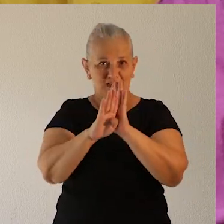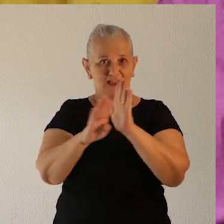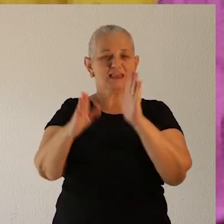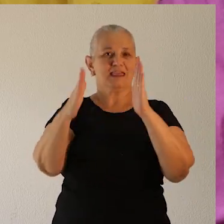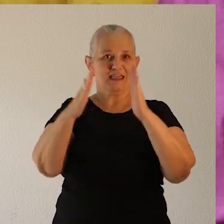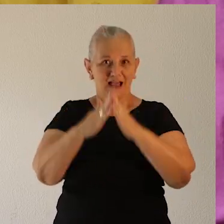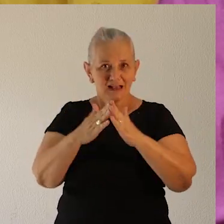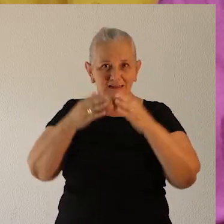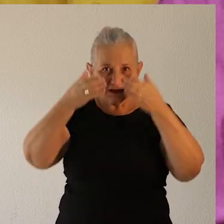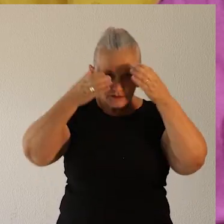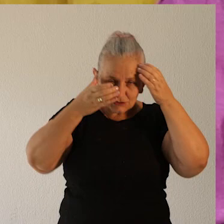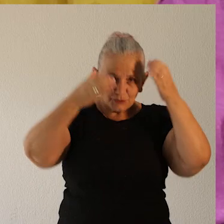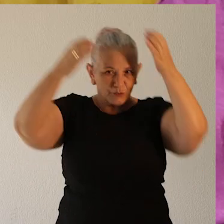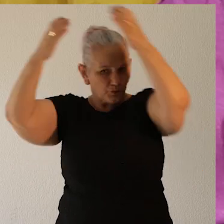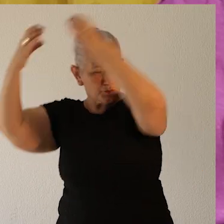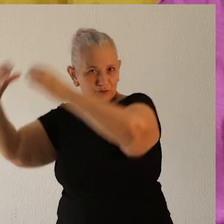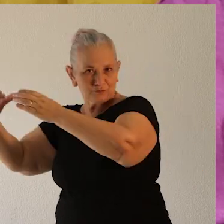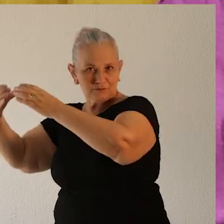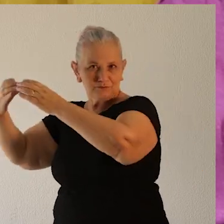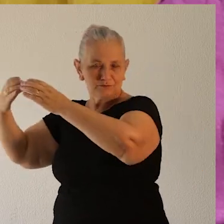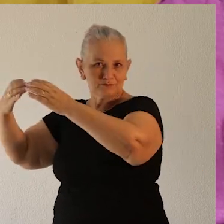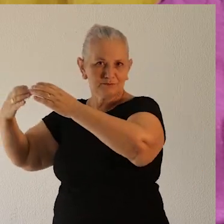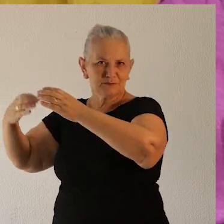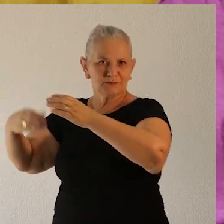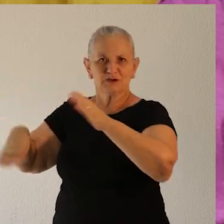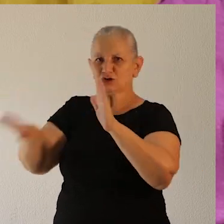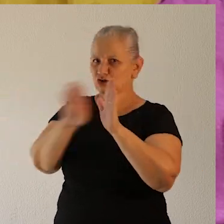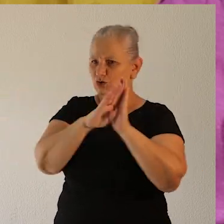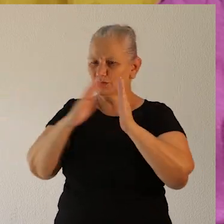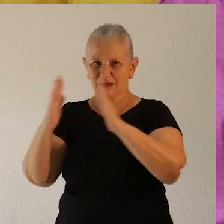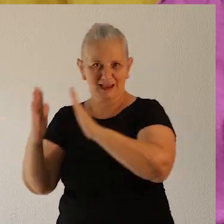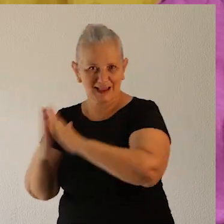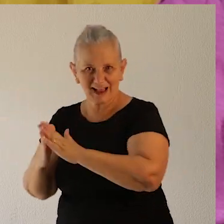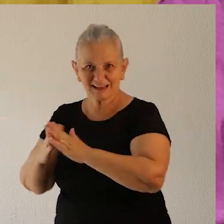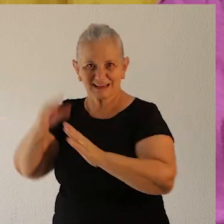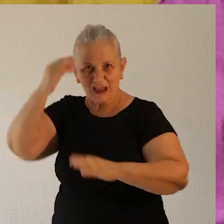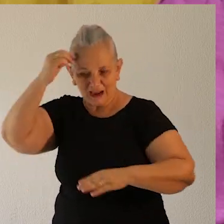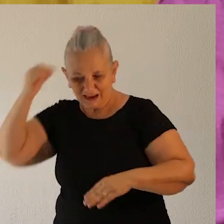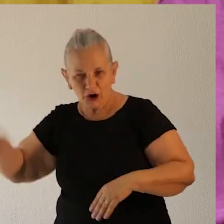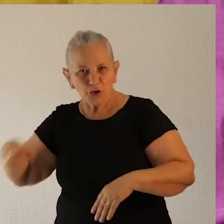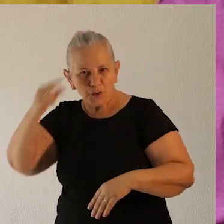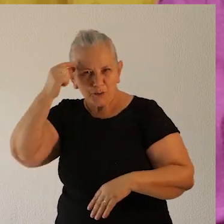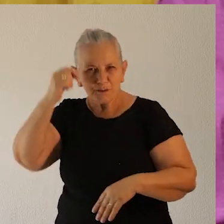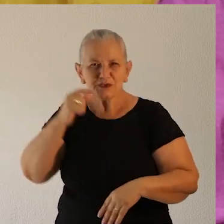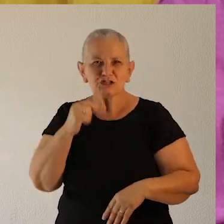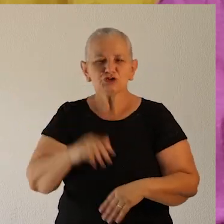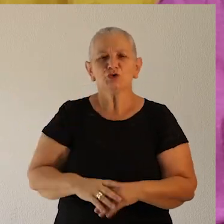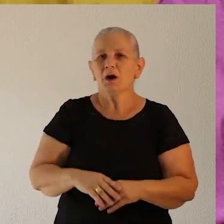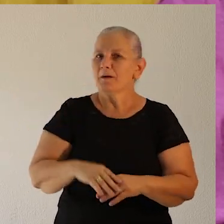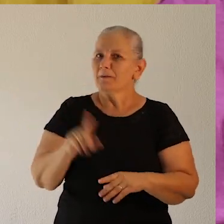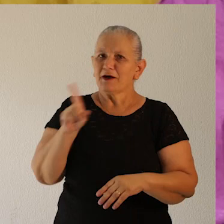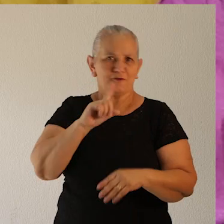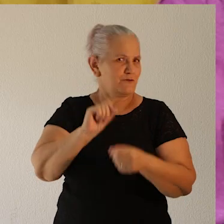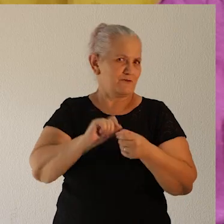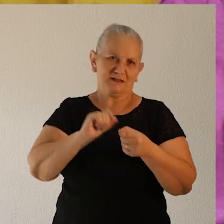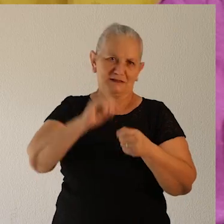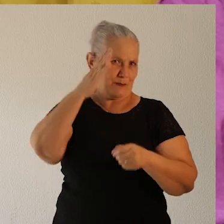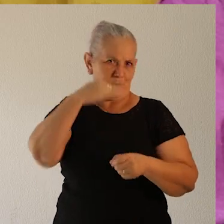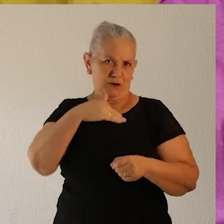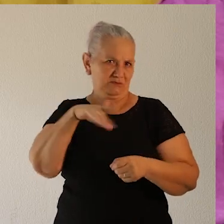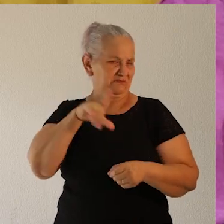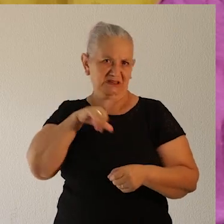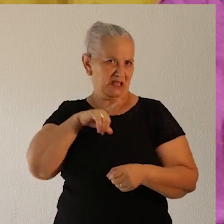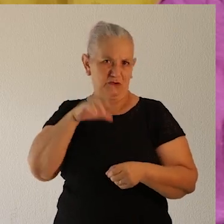lá e caindo o tal caracol. Mas era afinal impossível tal, nem fazia mal, nem vê-lo nem